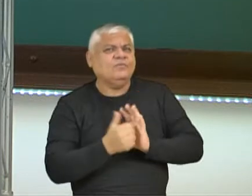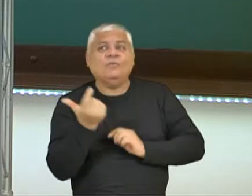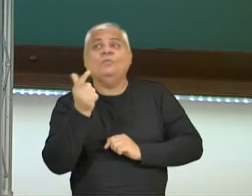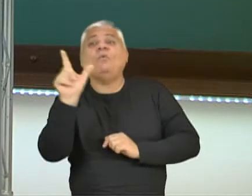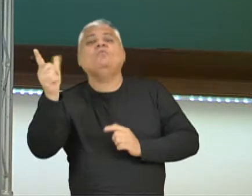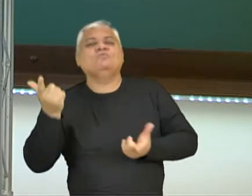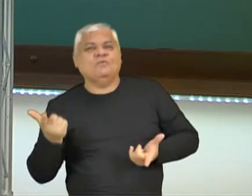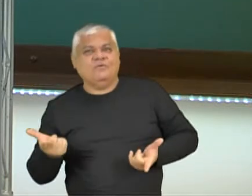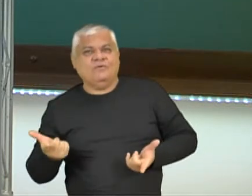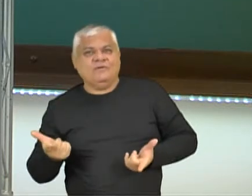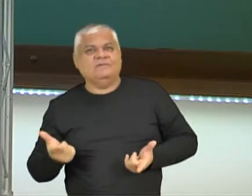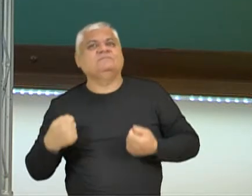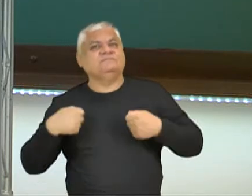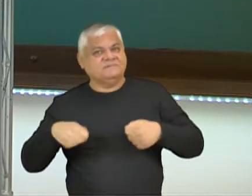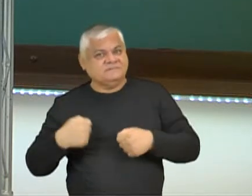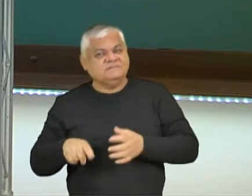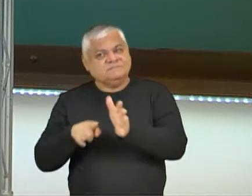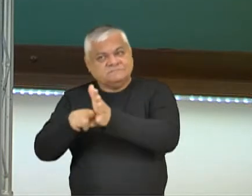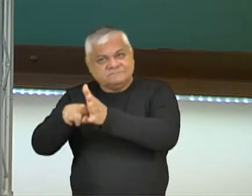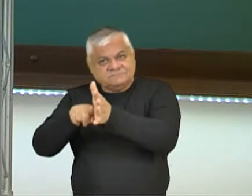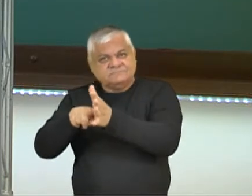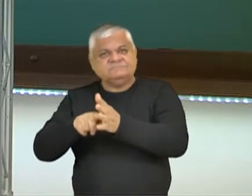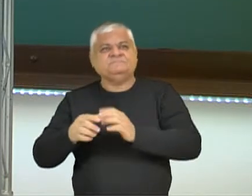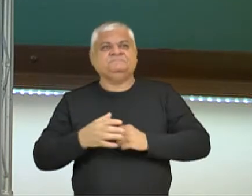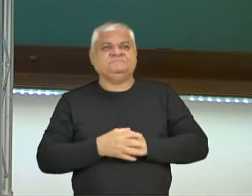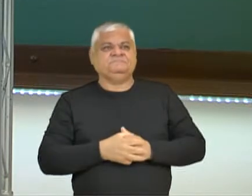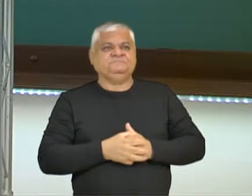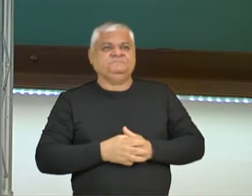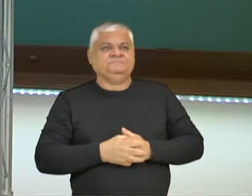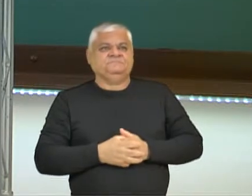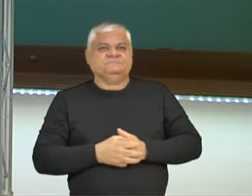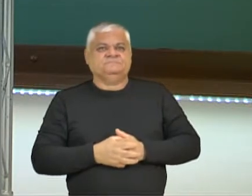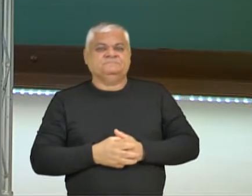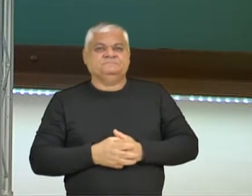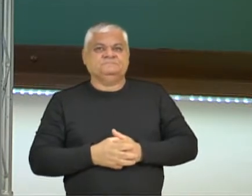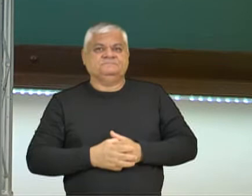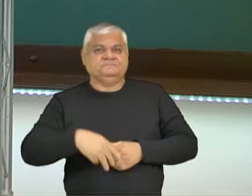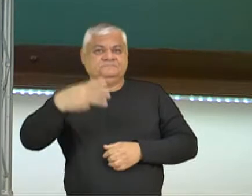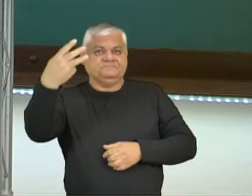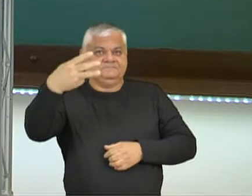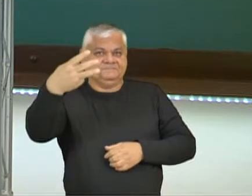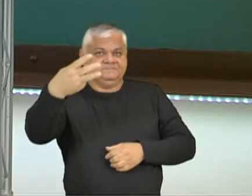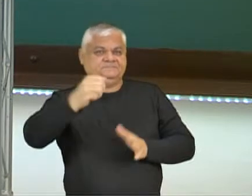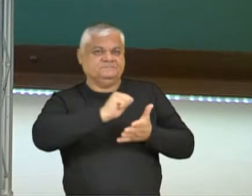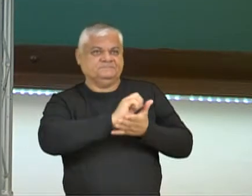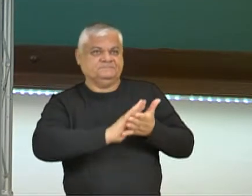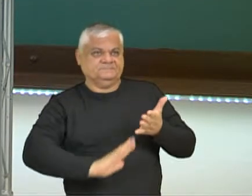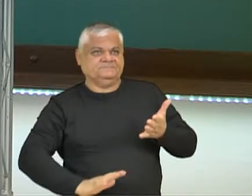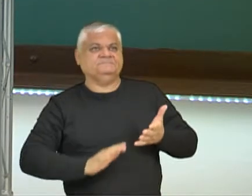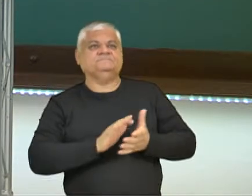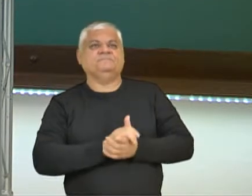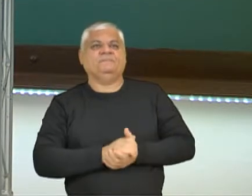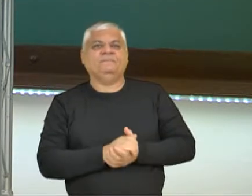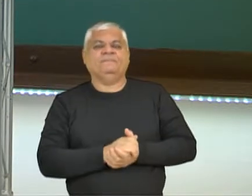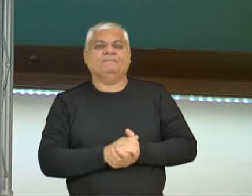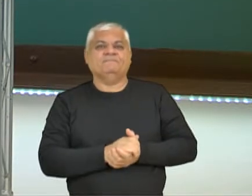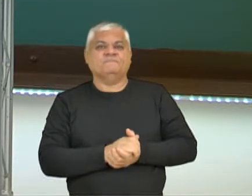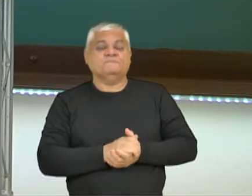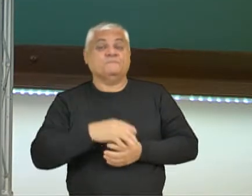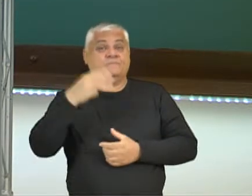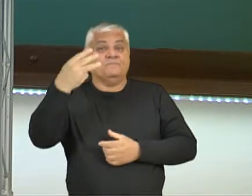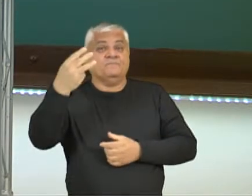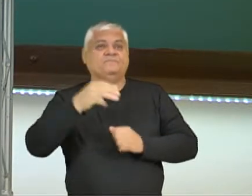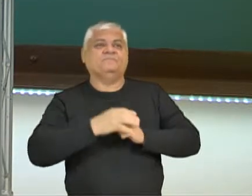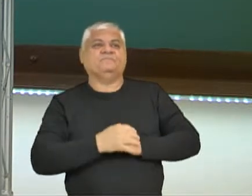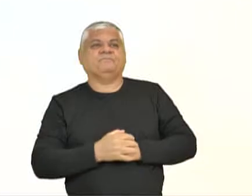outros? É interessante, muito legal. E agora eu tenho o exercício 3 para você, tá bom? O exercício 3